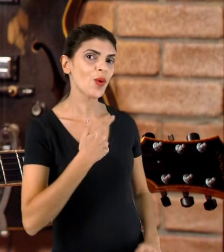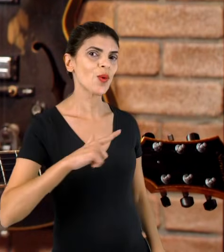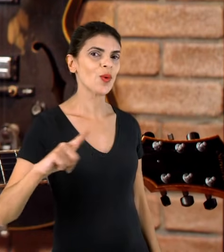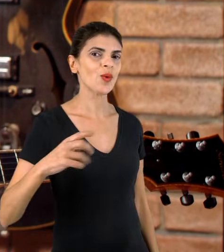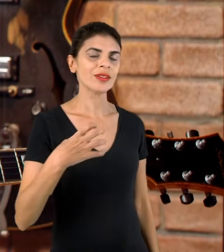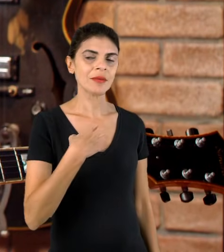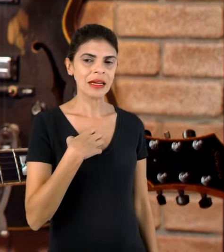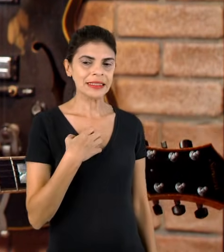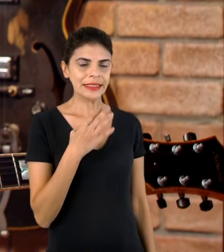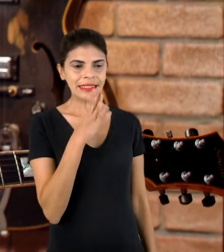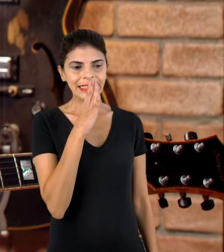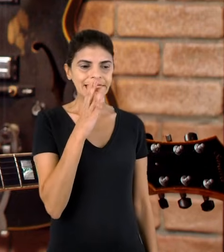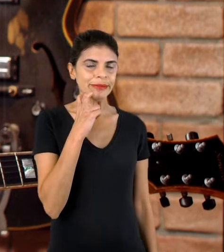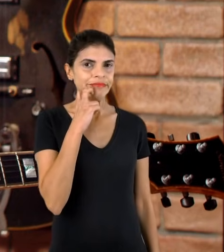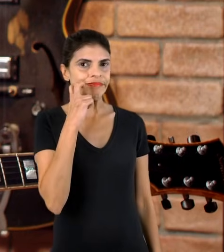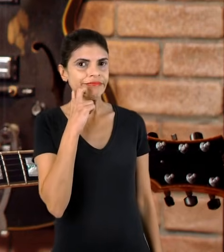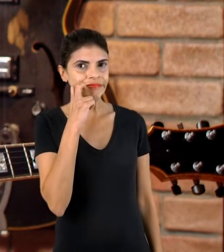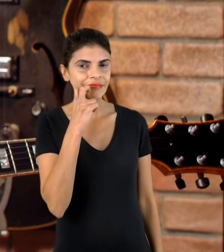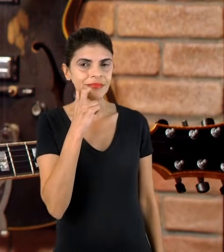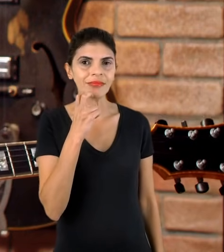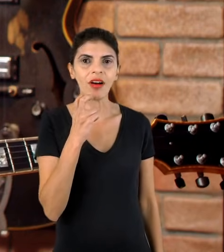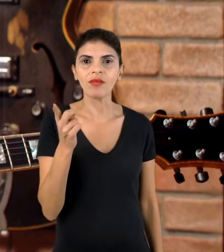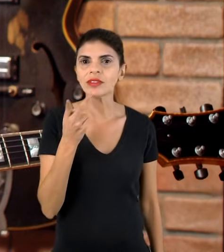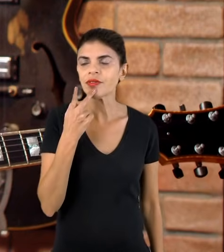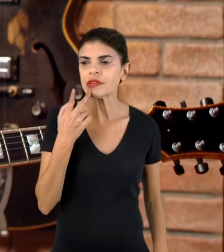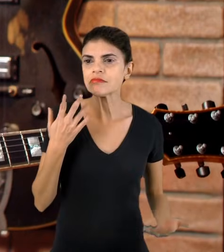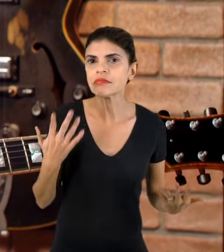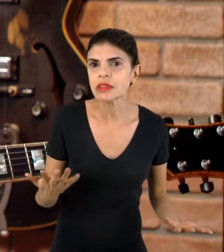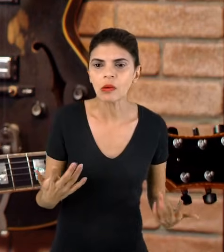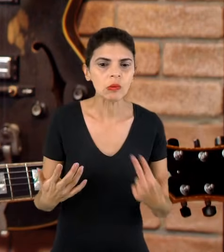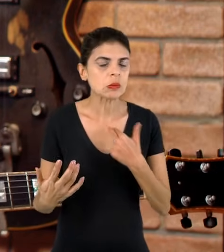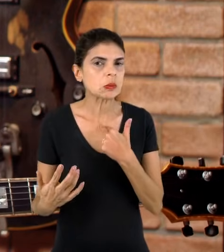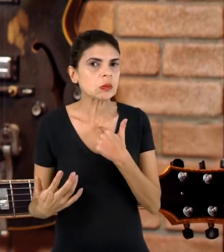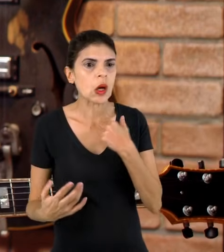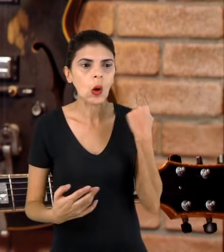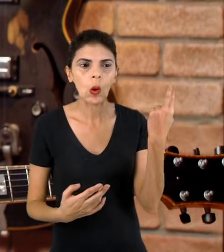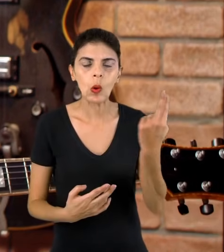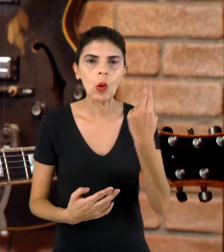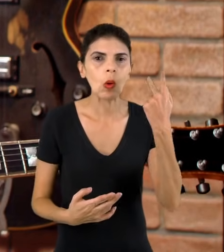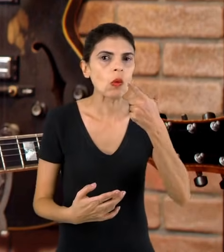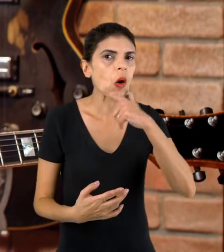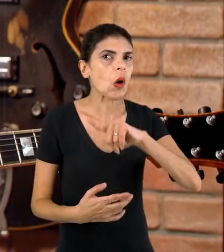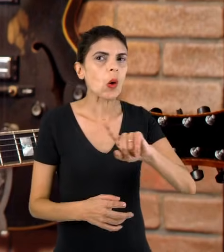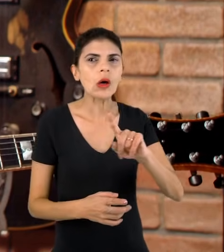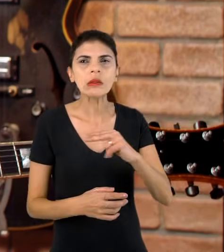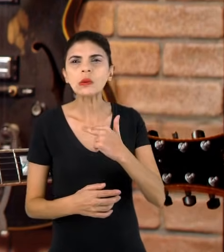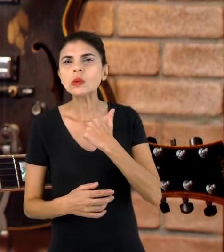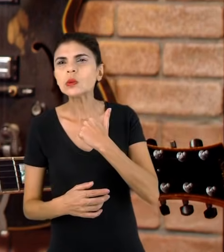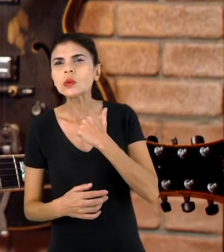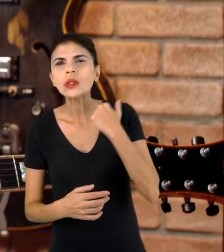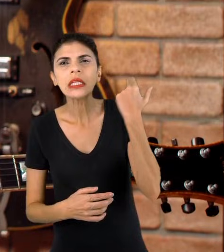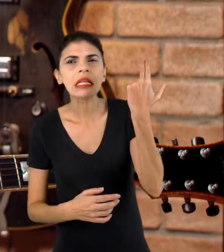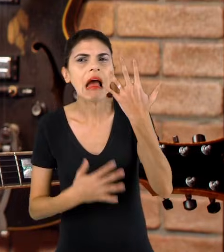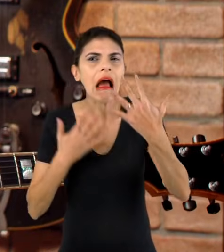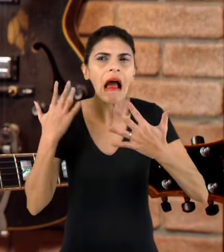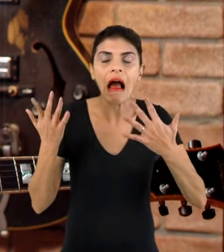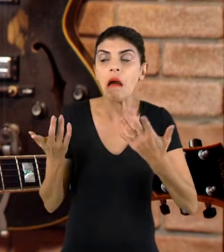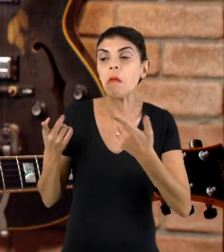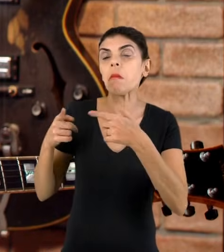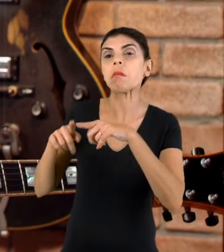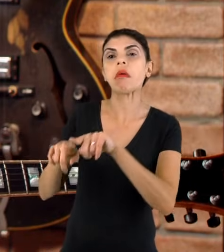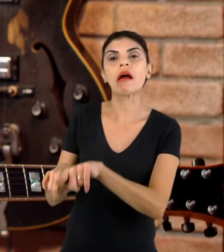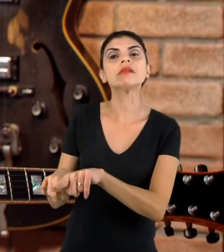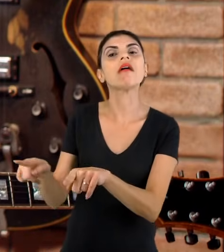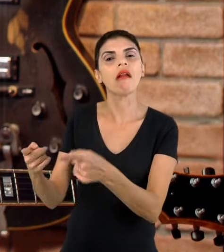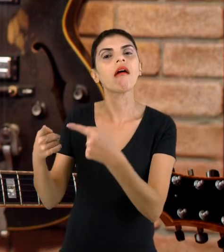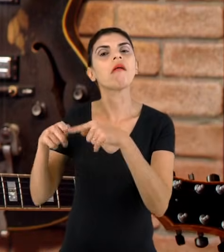o que te inibe, né? Exatamente. O questionamento que você fala, puta, então eu não vou conseguir. É, né? É quando o cara te inspira, esse cara é